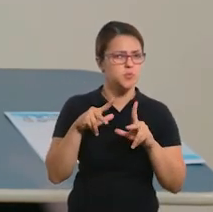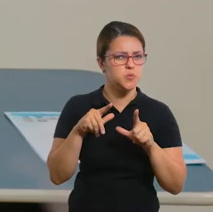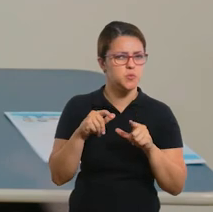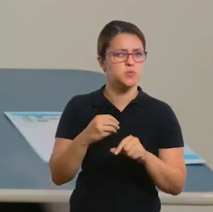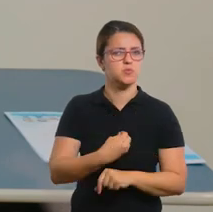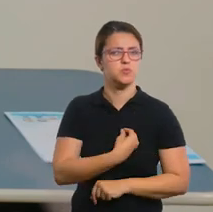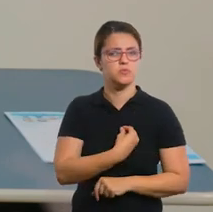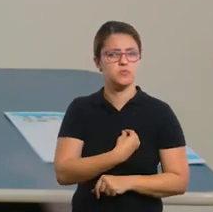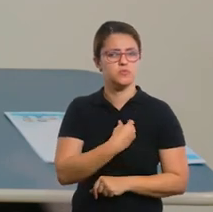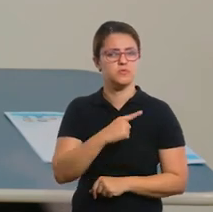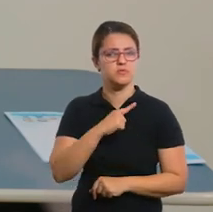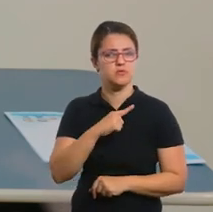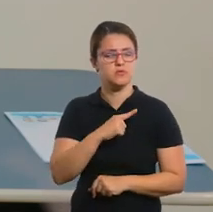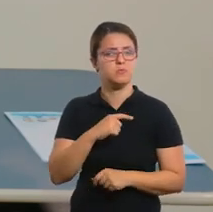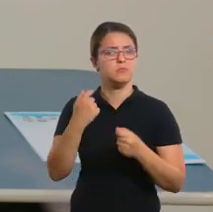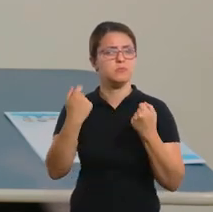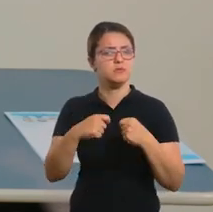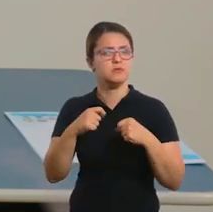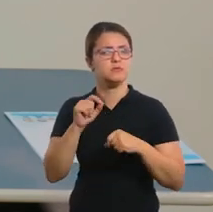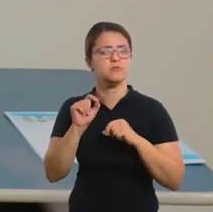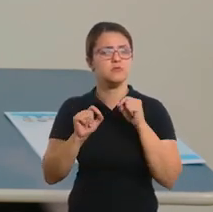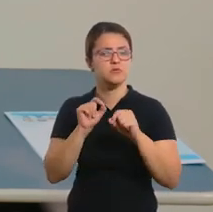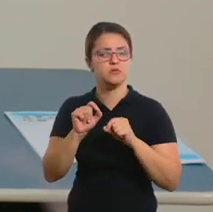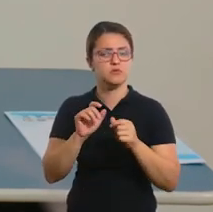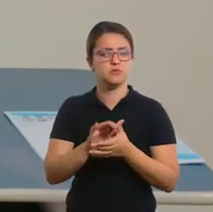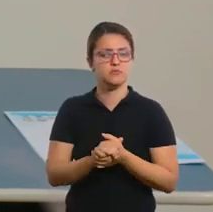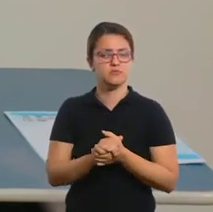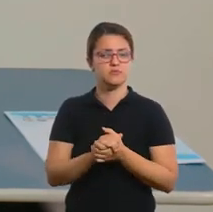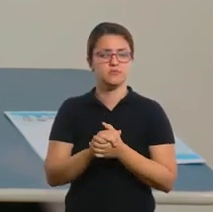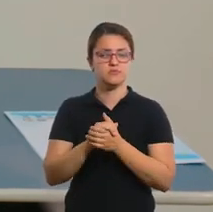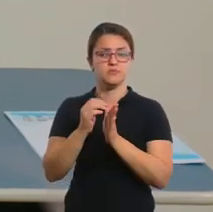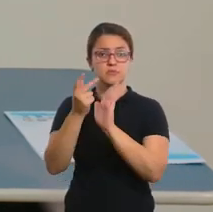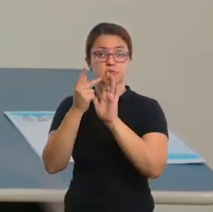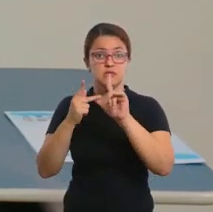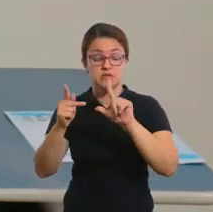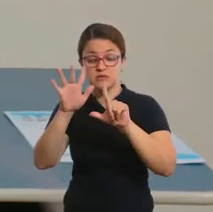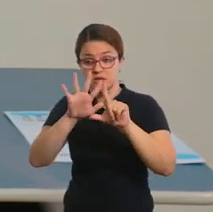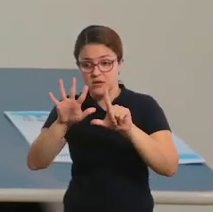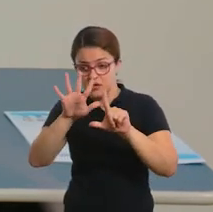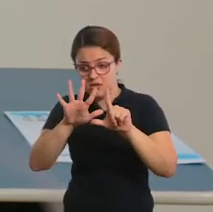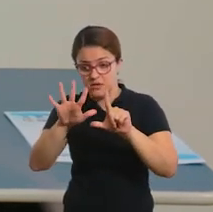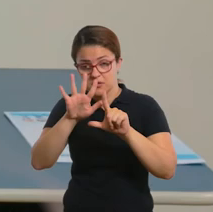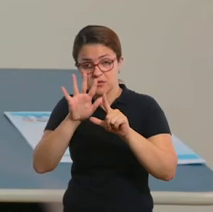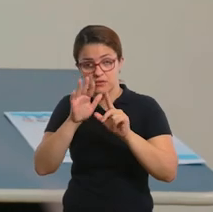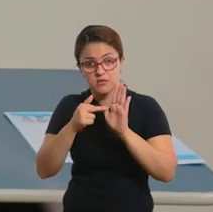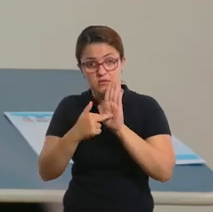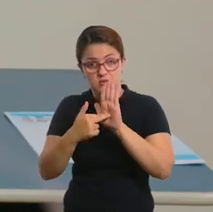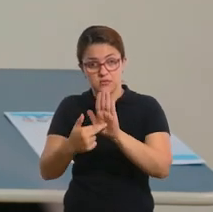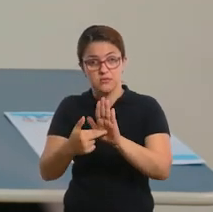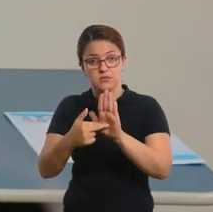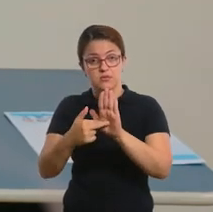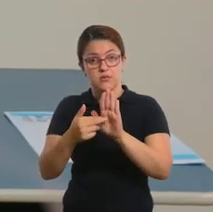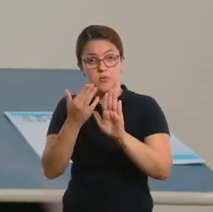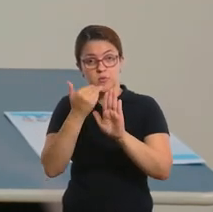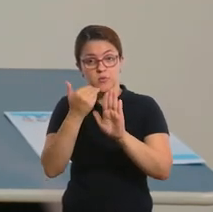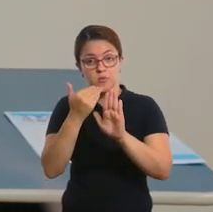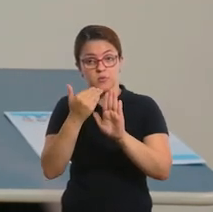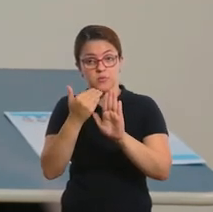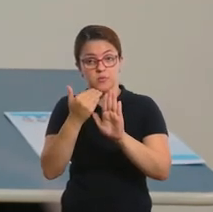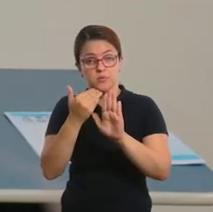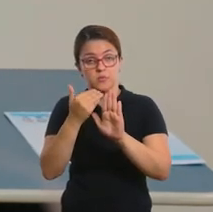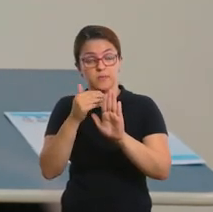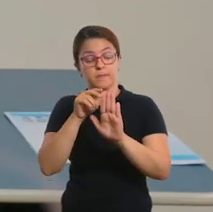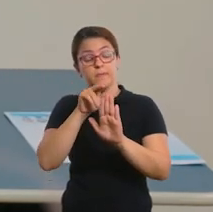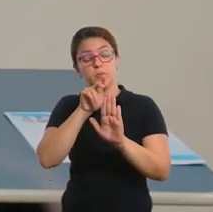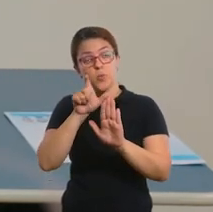vivo precisa de. Então, vocês vão substituir o desenho que está representando o alimento pela